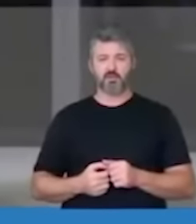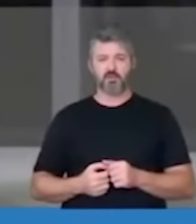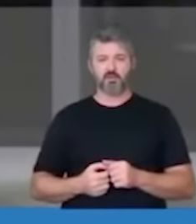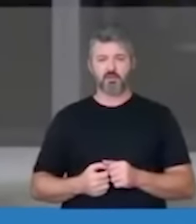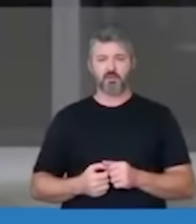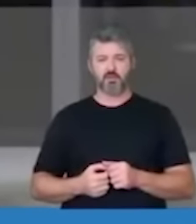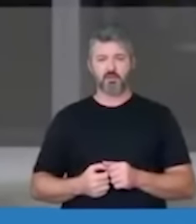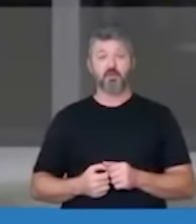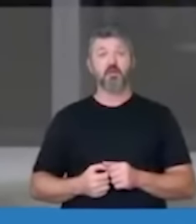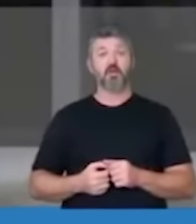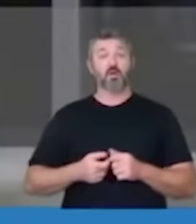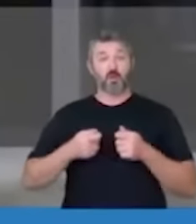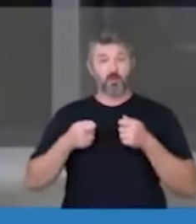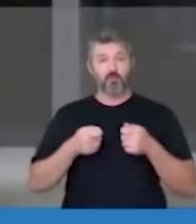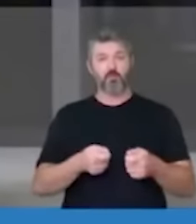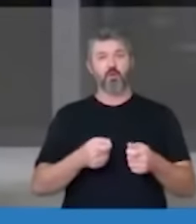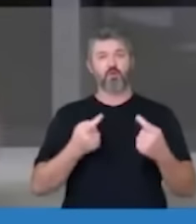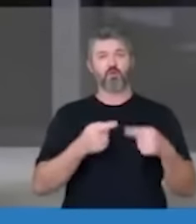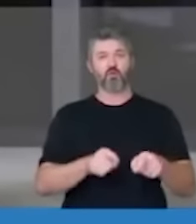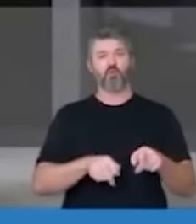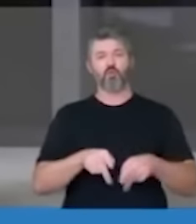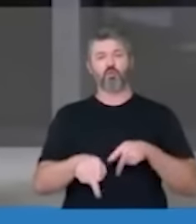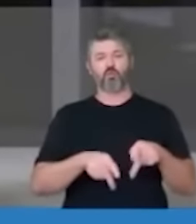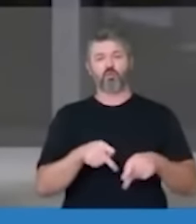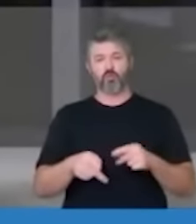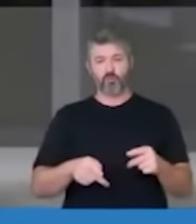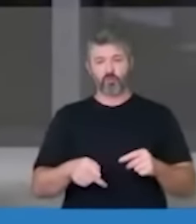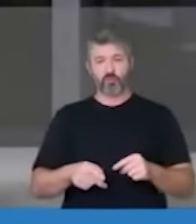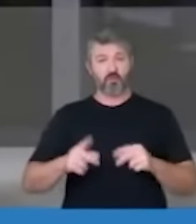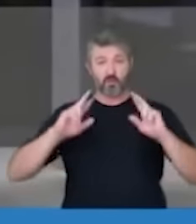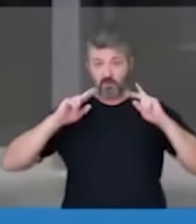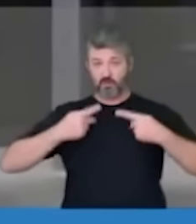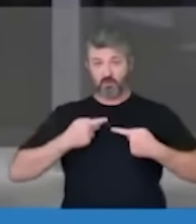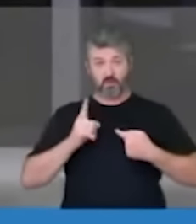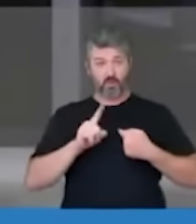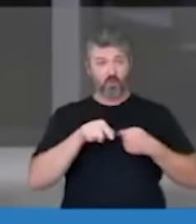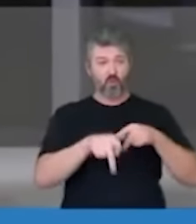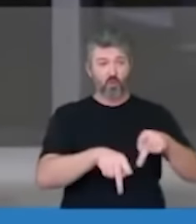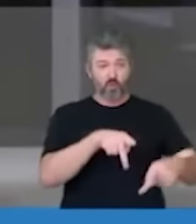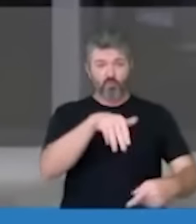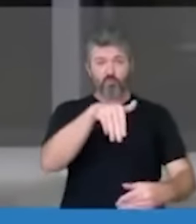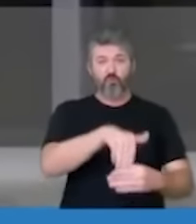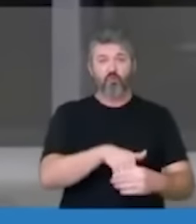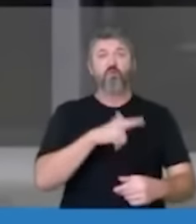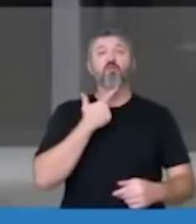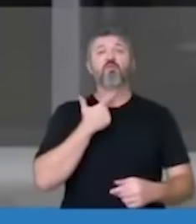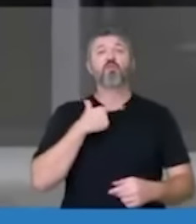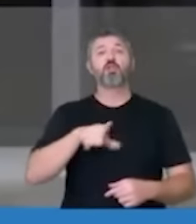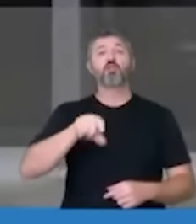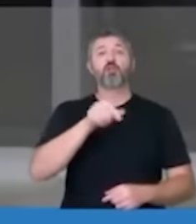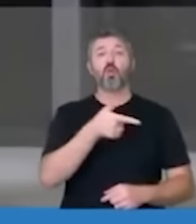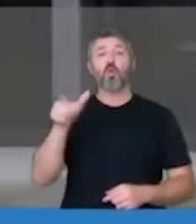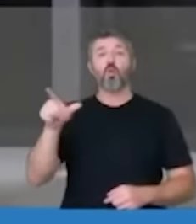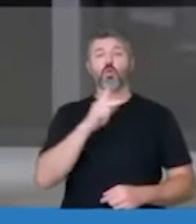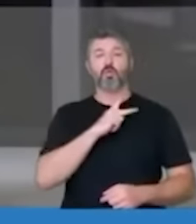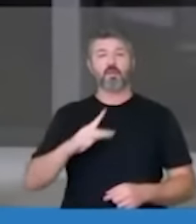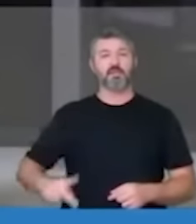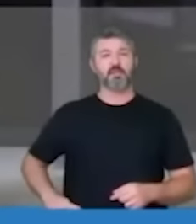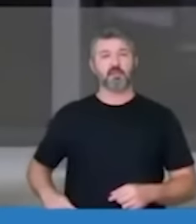imposta ao povo brasileiro, não reconhecendo o voto popular e a vontade do povo.